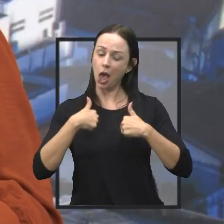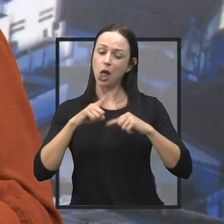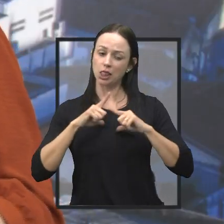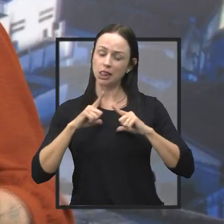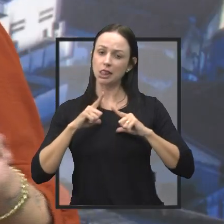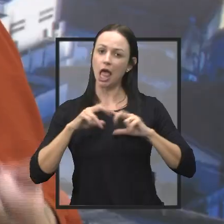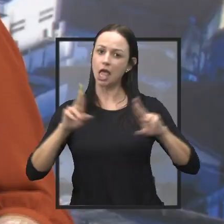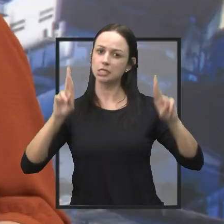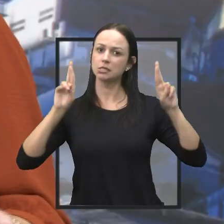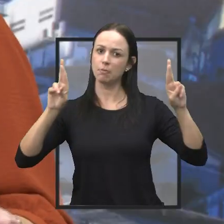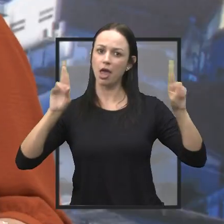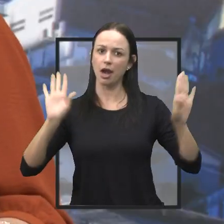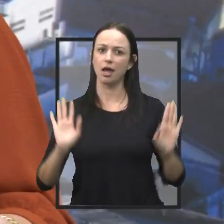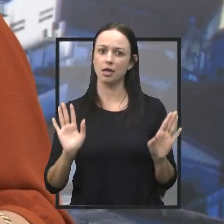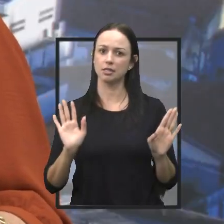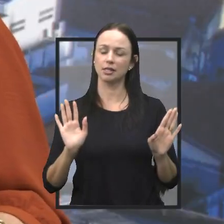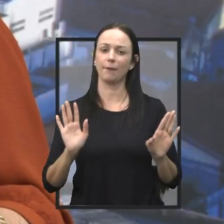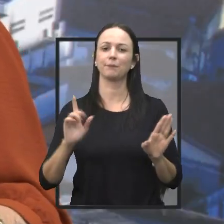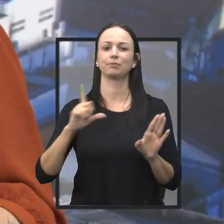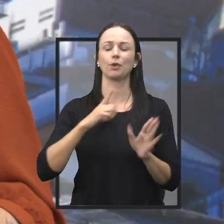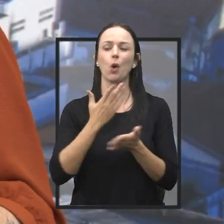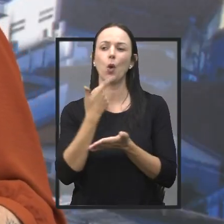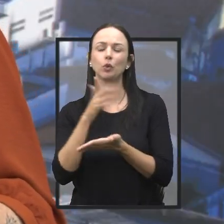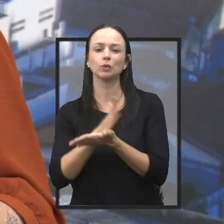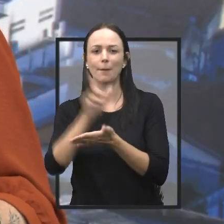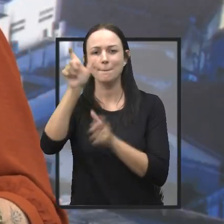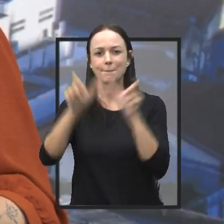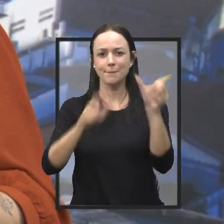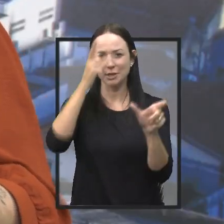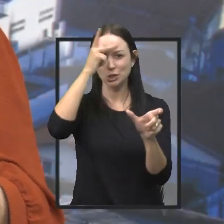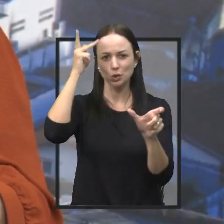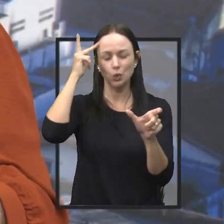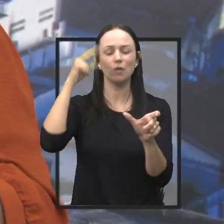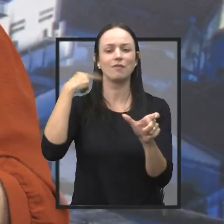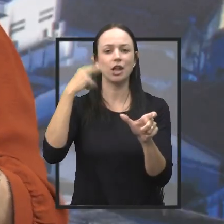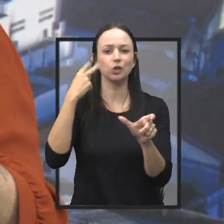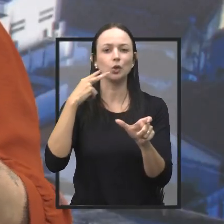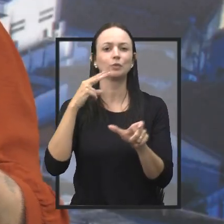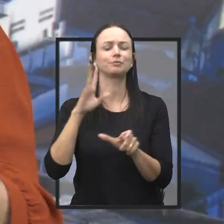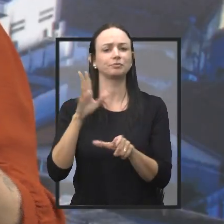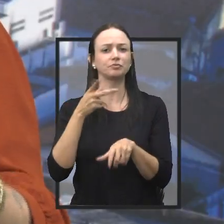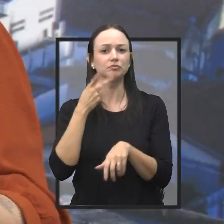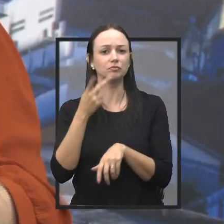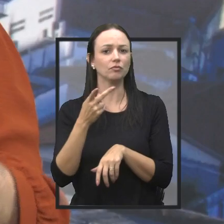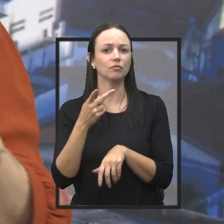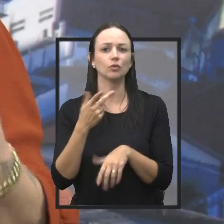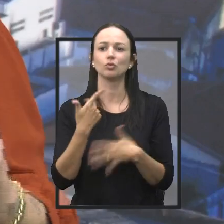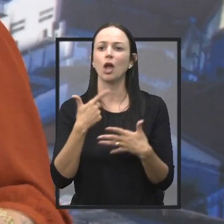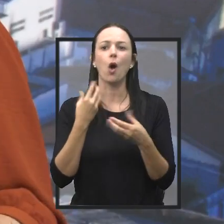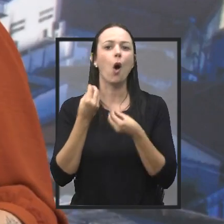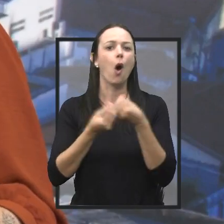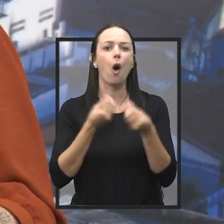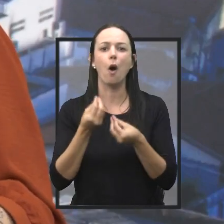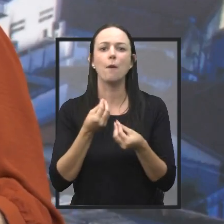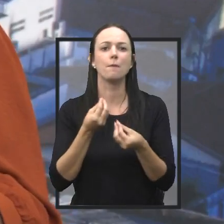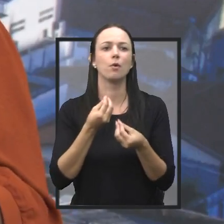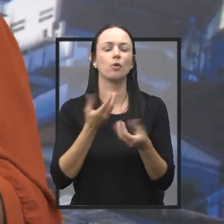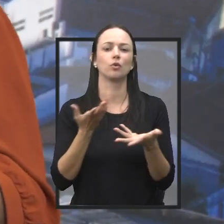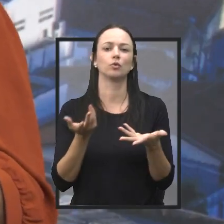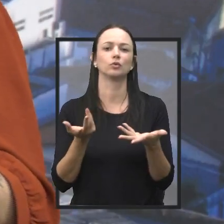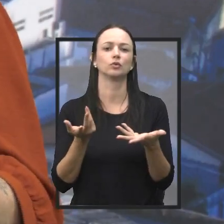relação a isso. Alguns colegas, inclusive na sessão foi falado isso, eles entendem que é inegável,